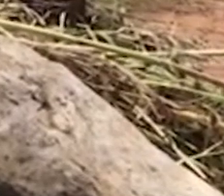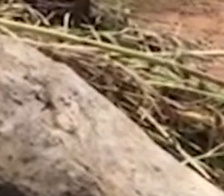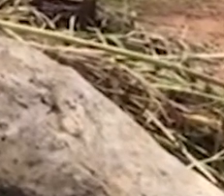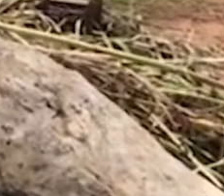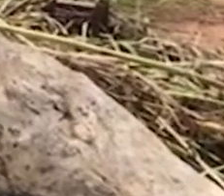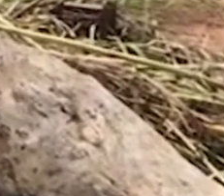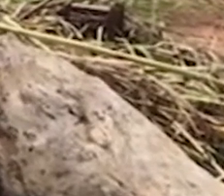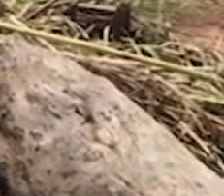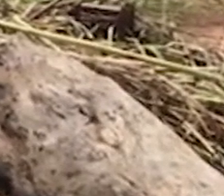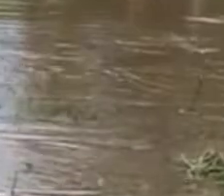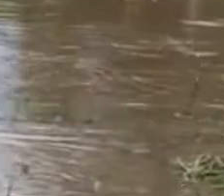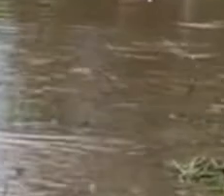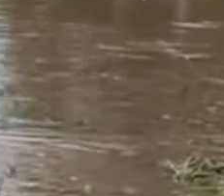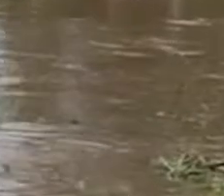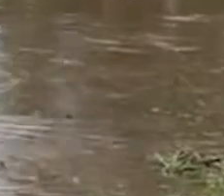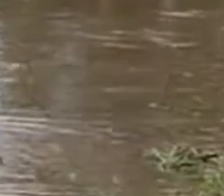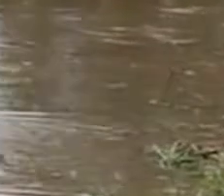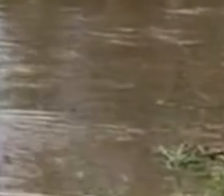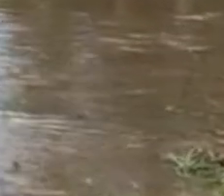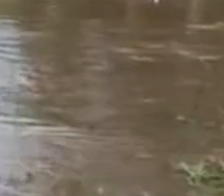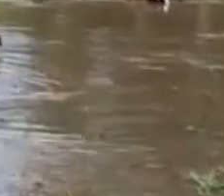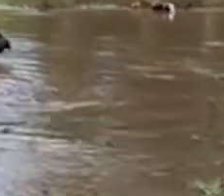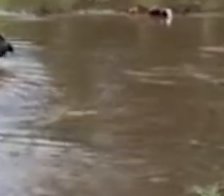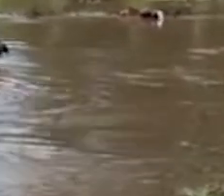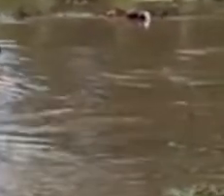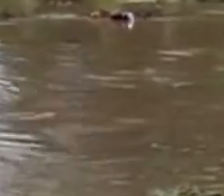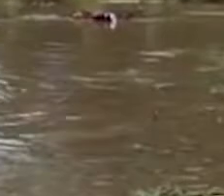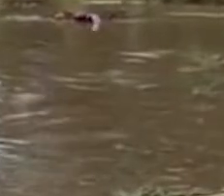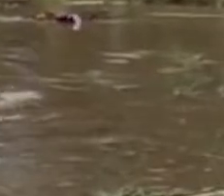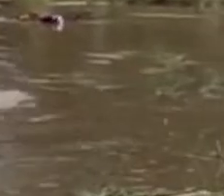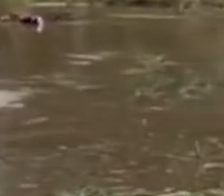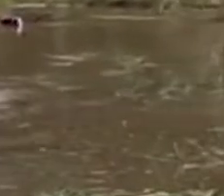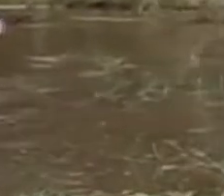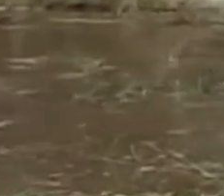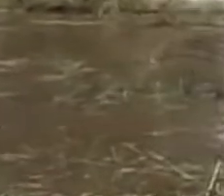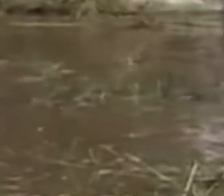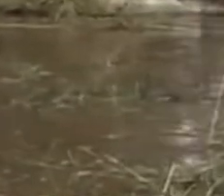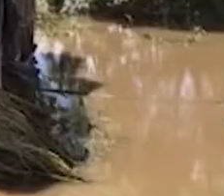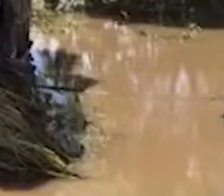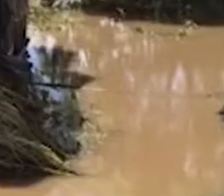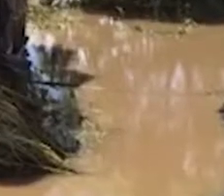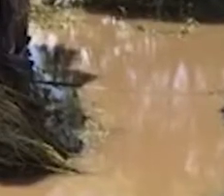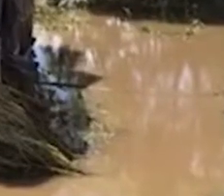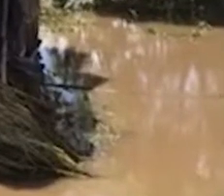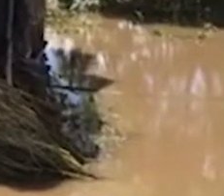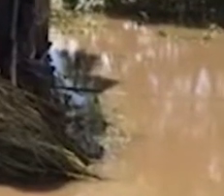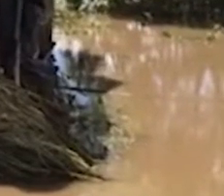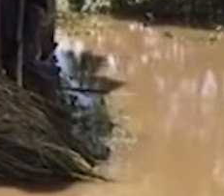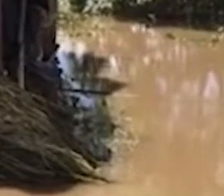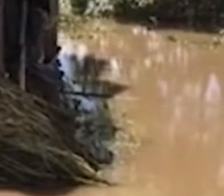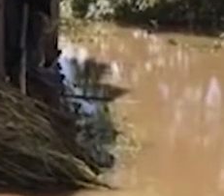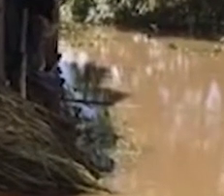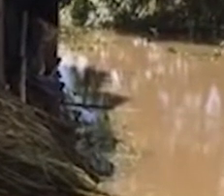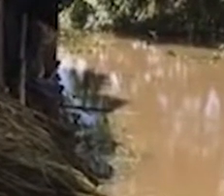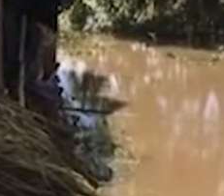tratar o arroz, estão agora no meio dos escombros. Outros improvisam. Quase um ano após o ciclone